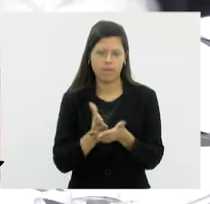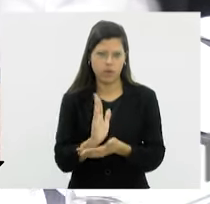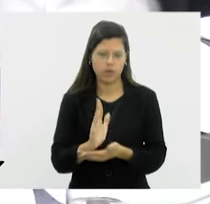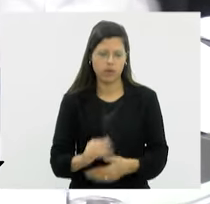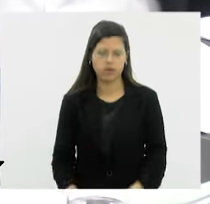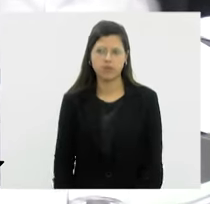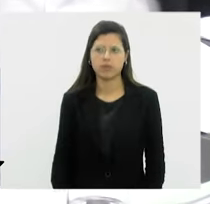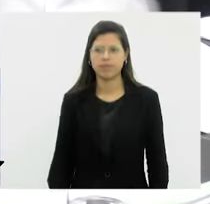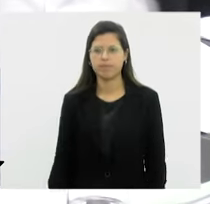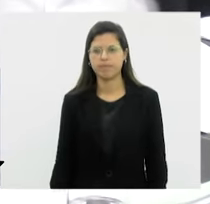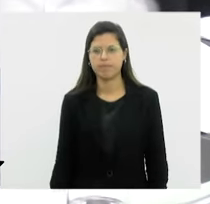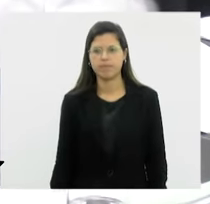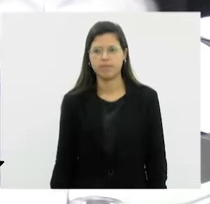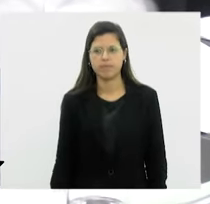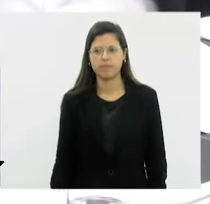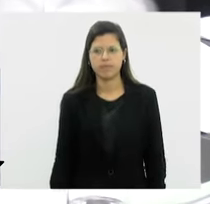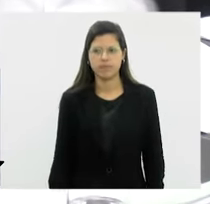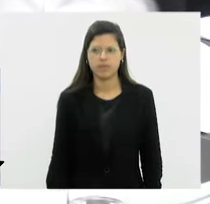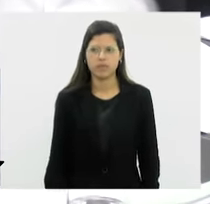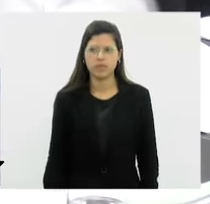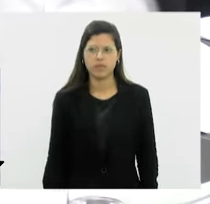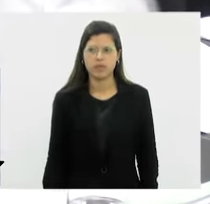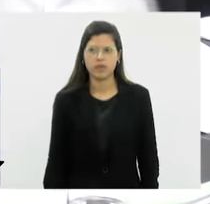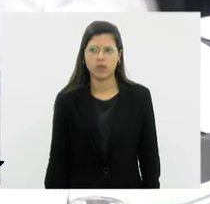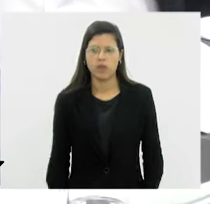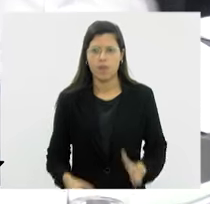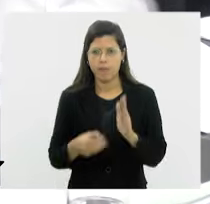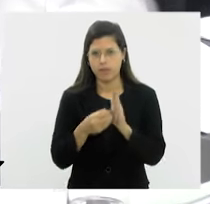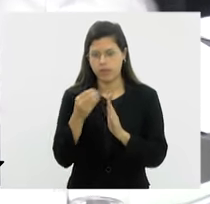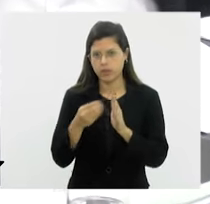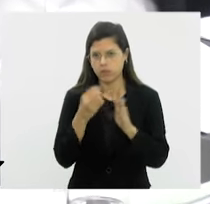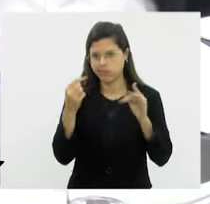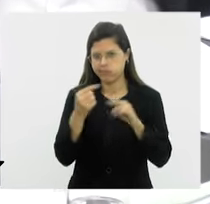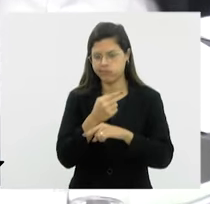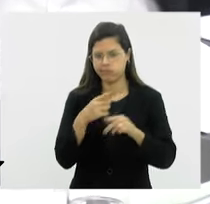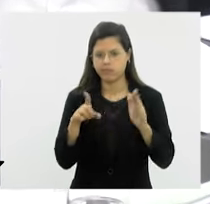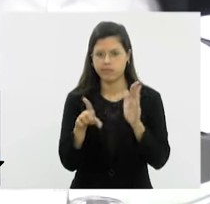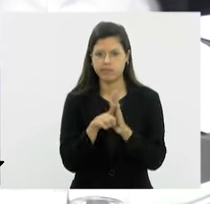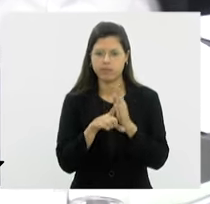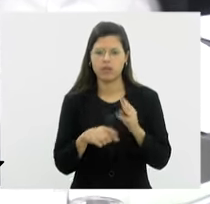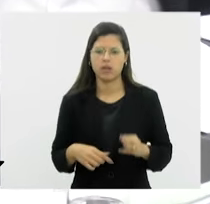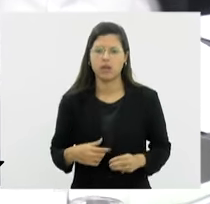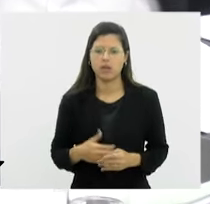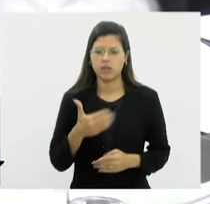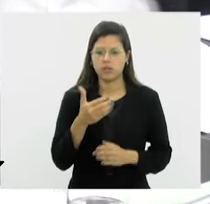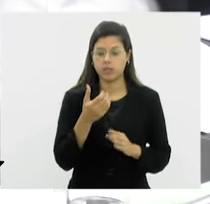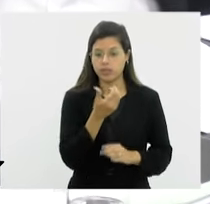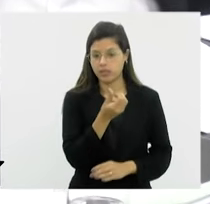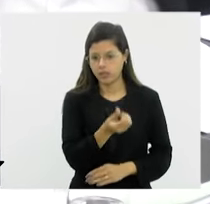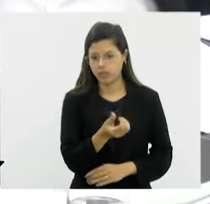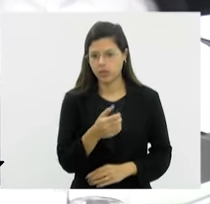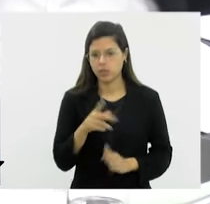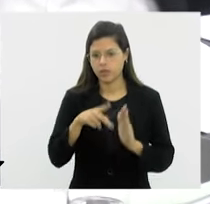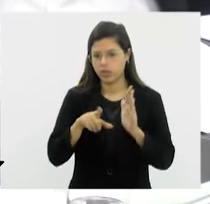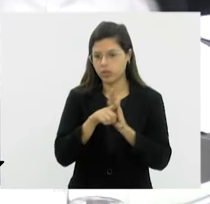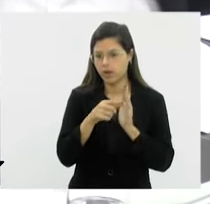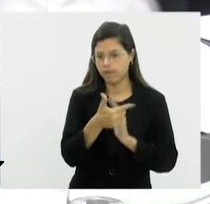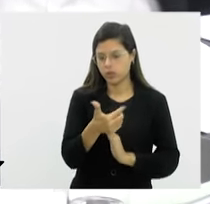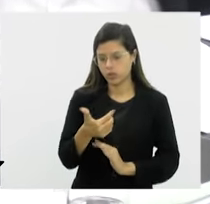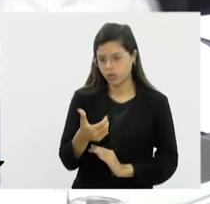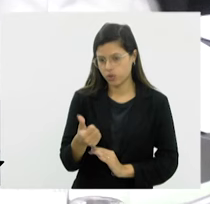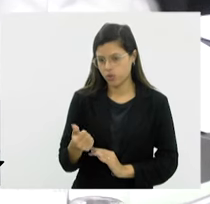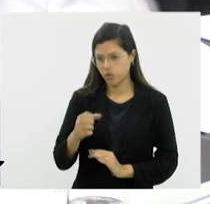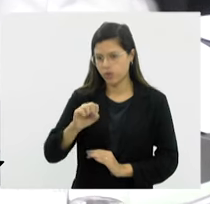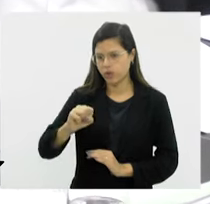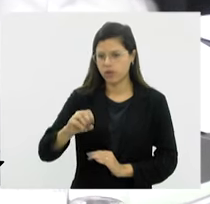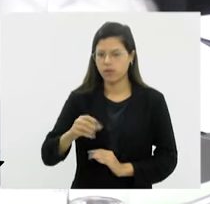Aprovado o parecer pela ilegalidade. 16 da pauta, projeto de lei 2180 de